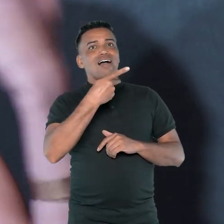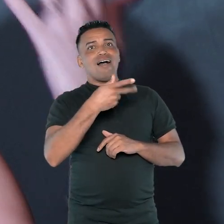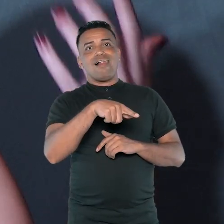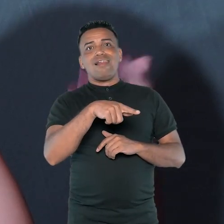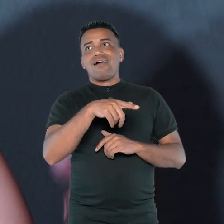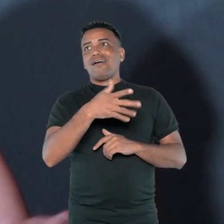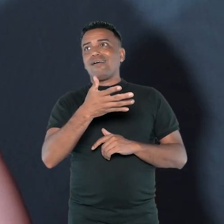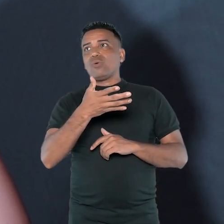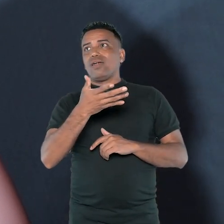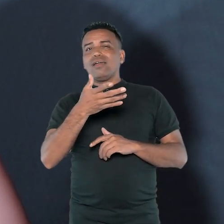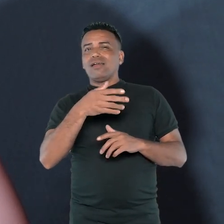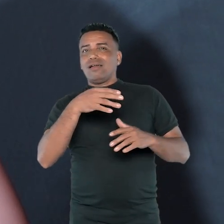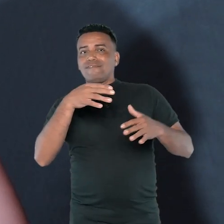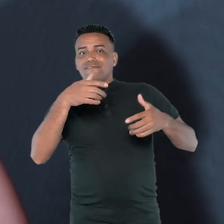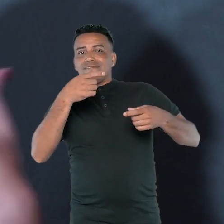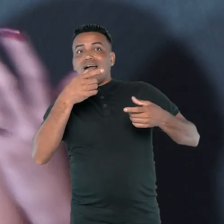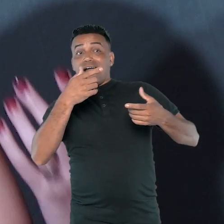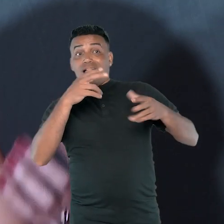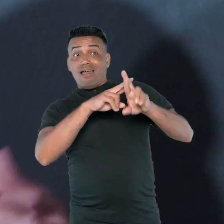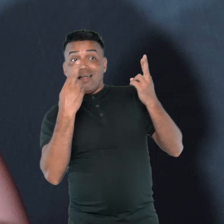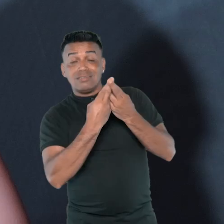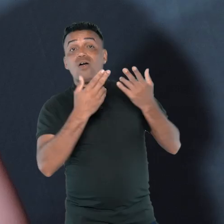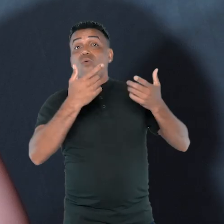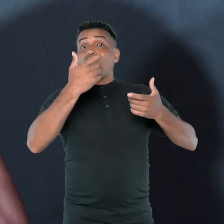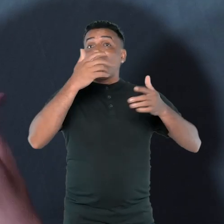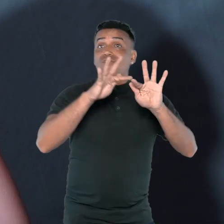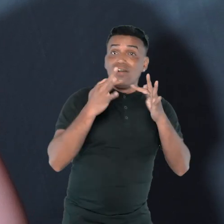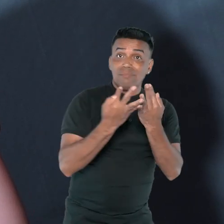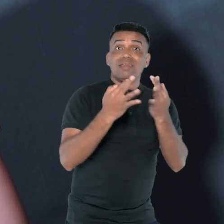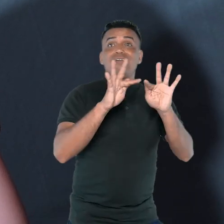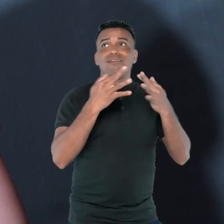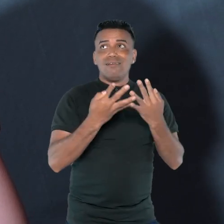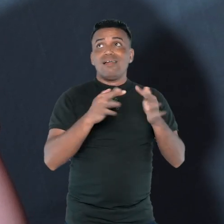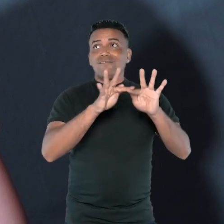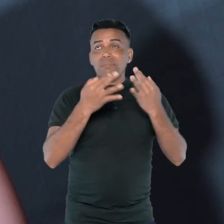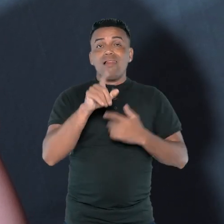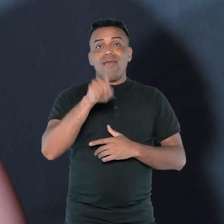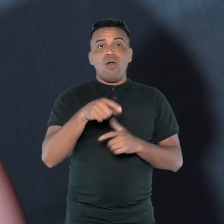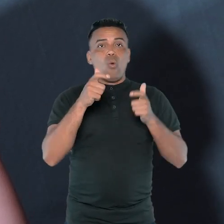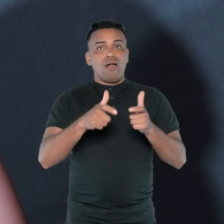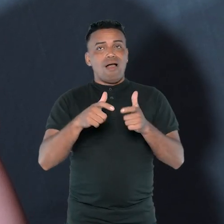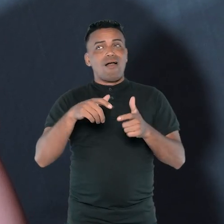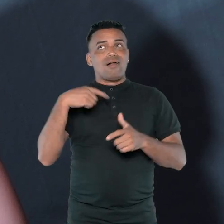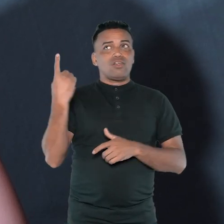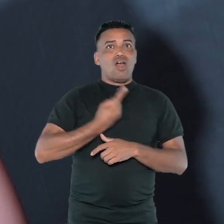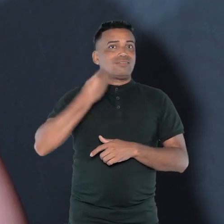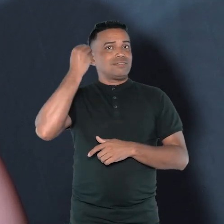de erótico nas relações, inclusive, familiares. A família é o lugar onde a gente